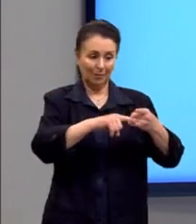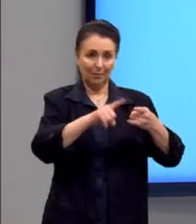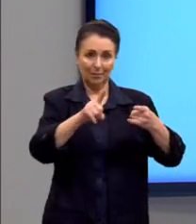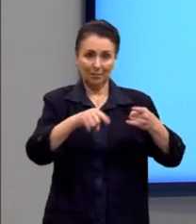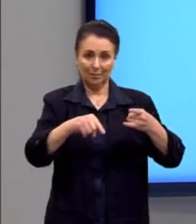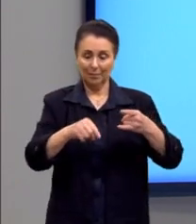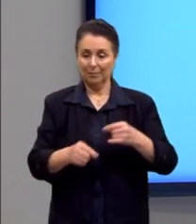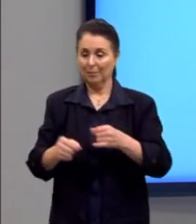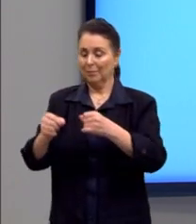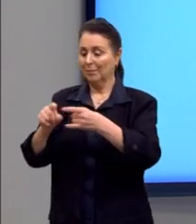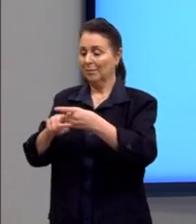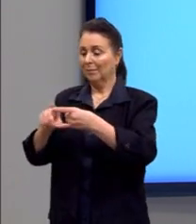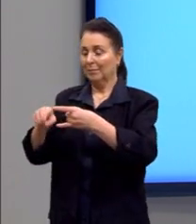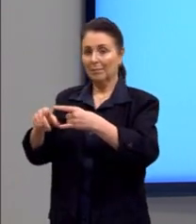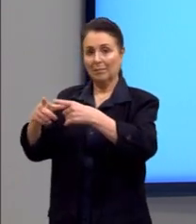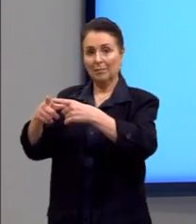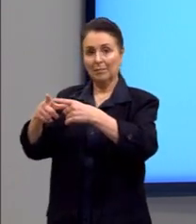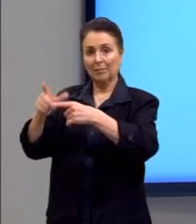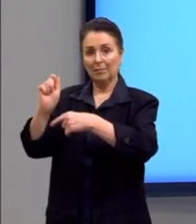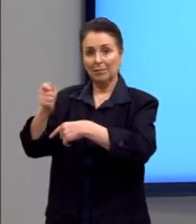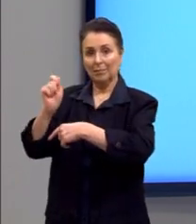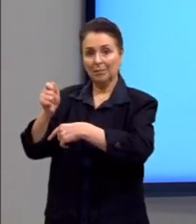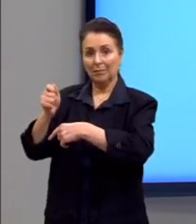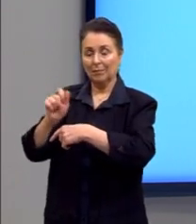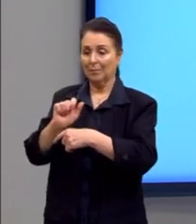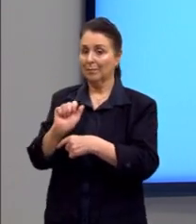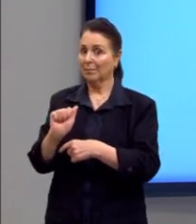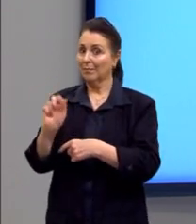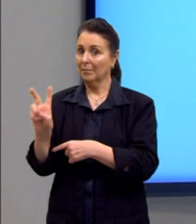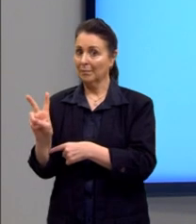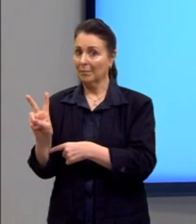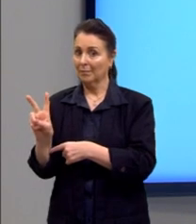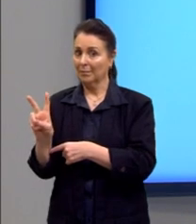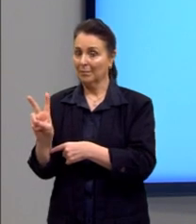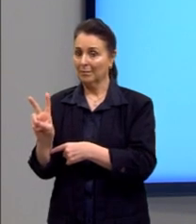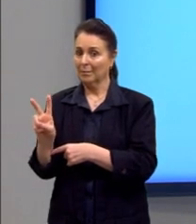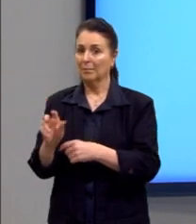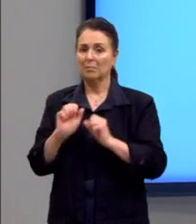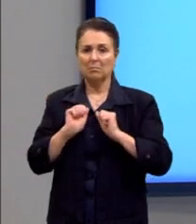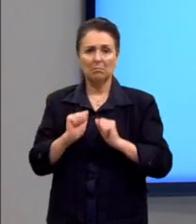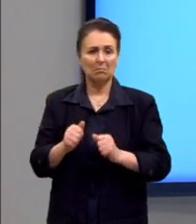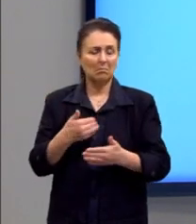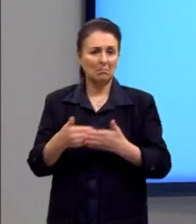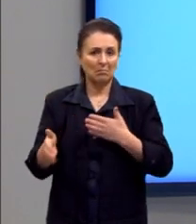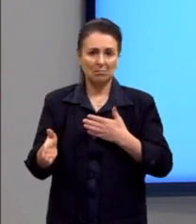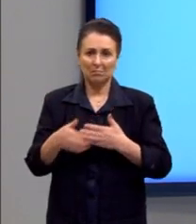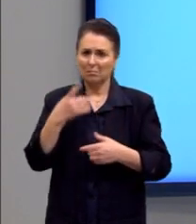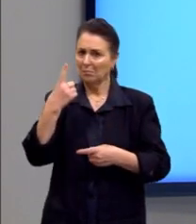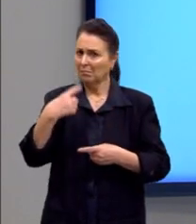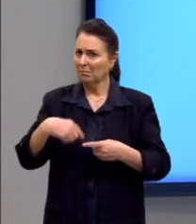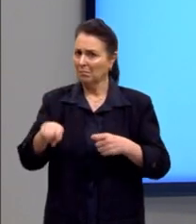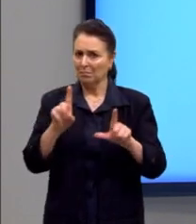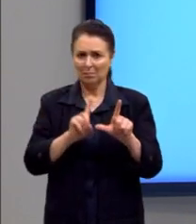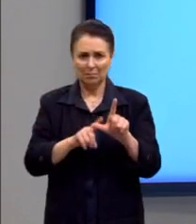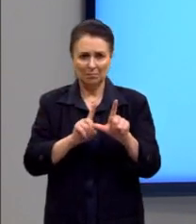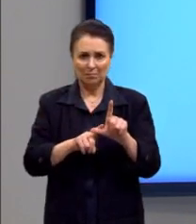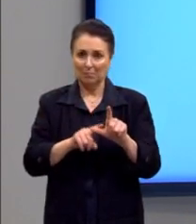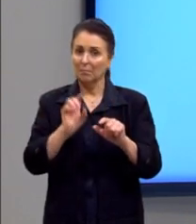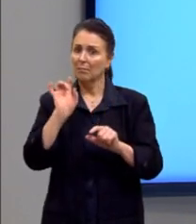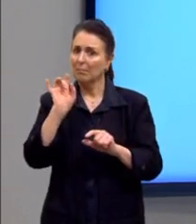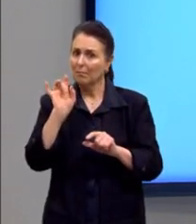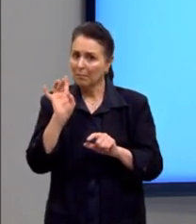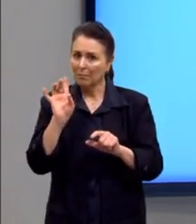de a1 e da Argentina que nós chamamos dia dois tá poderia ser qualquer outra letrinha aqui gente para